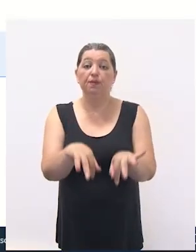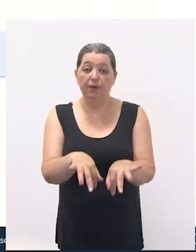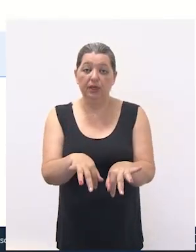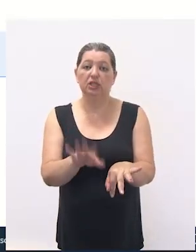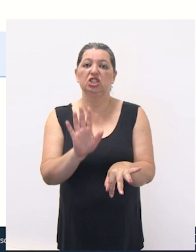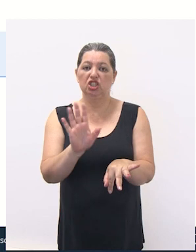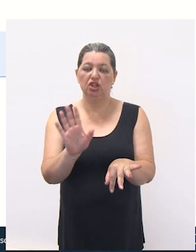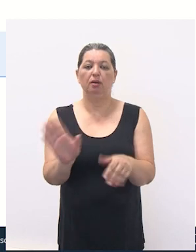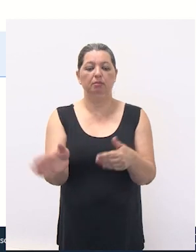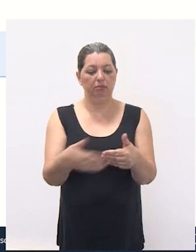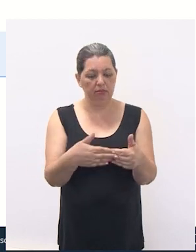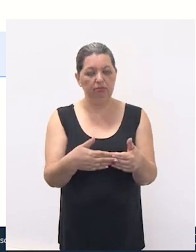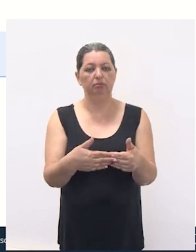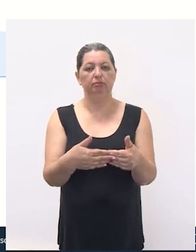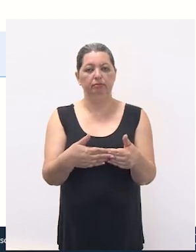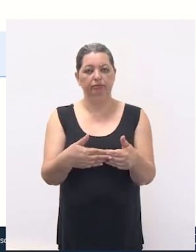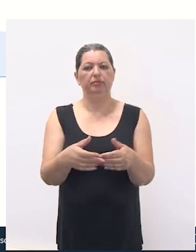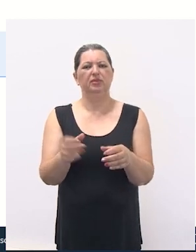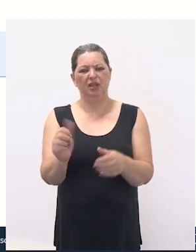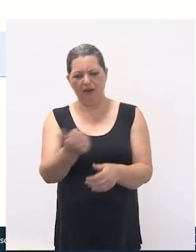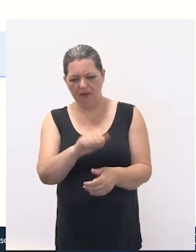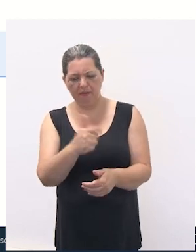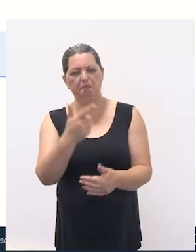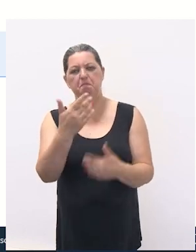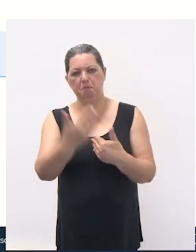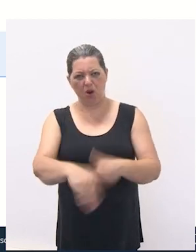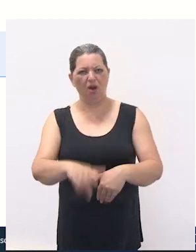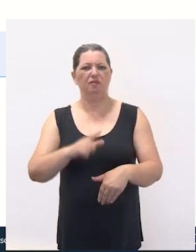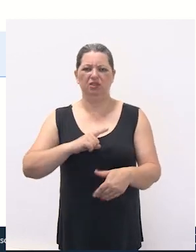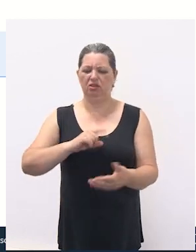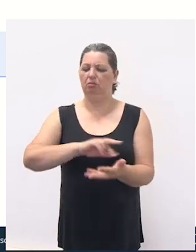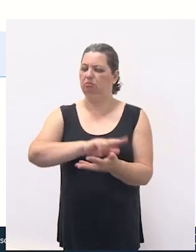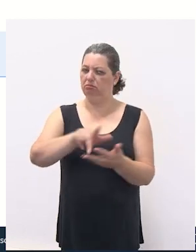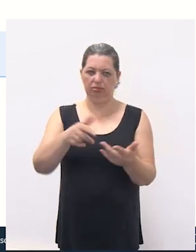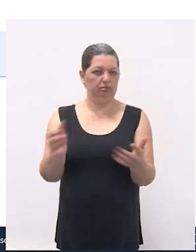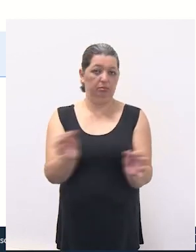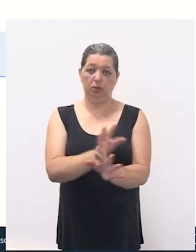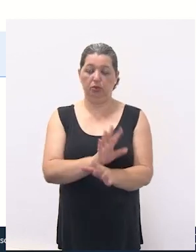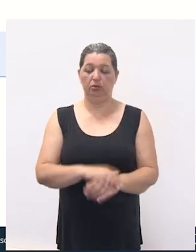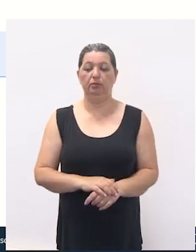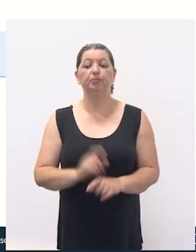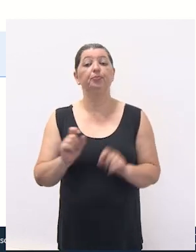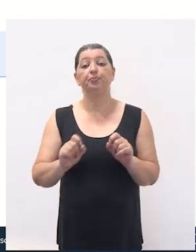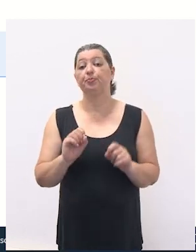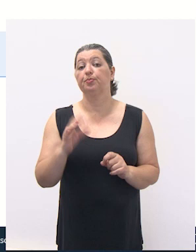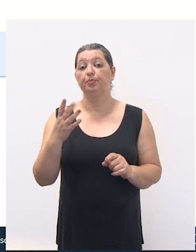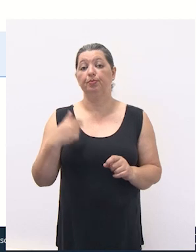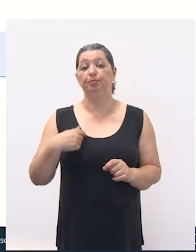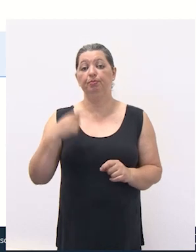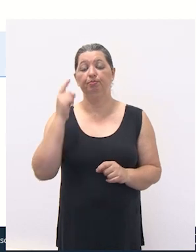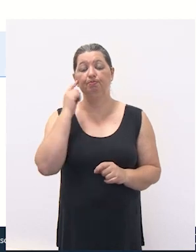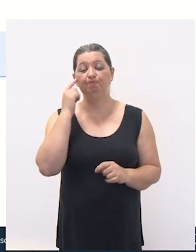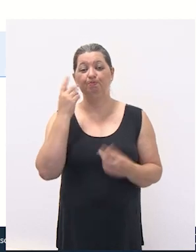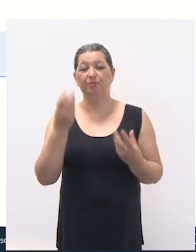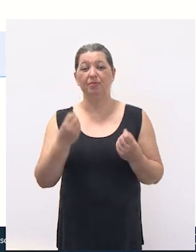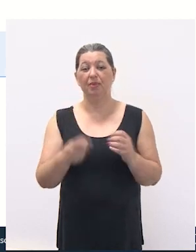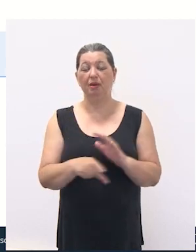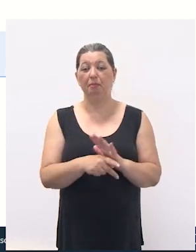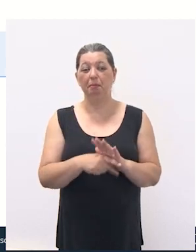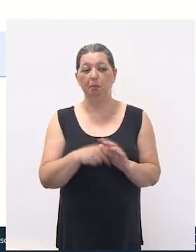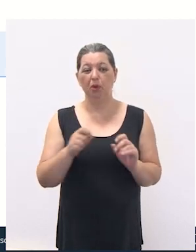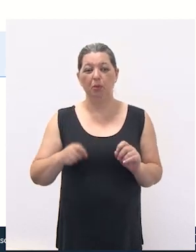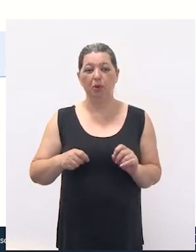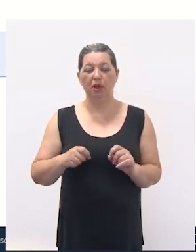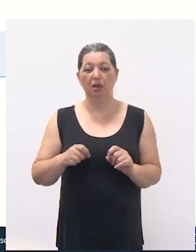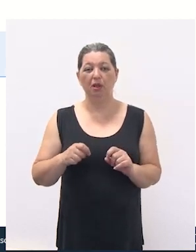se encerrou, você já teve a avaliação dessa unidade e tudo mais. O que geralmente a gente tem a tendência de fazer? Fazer